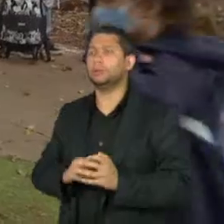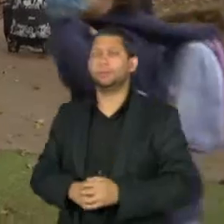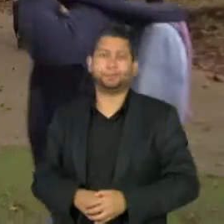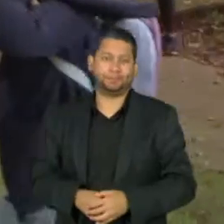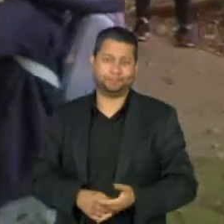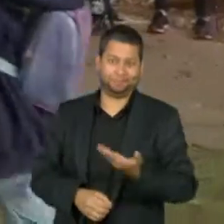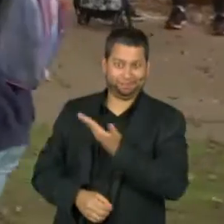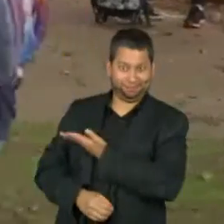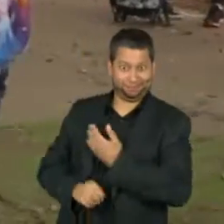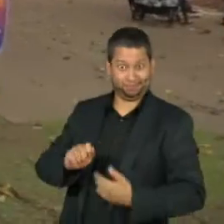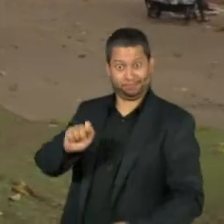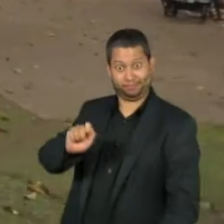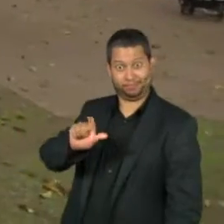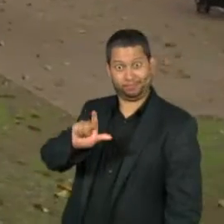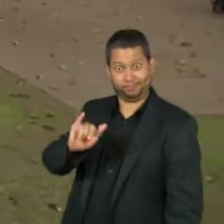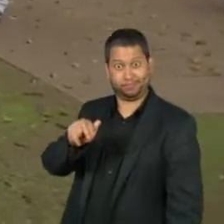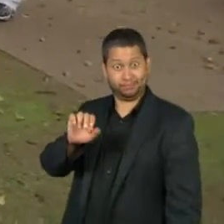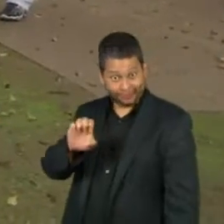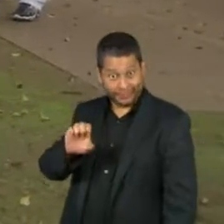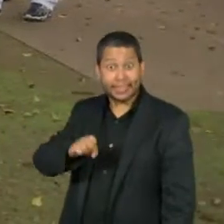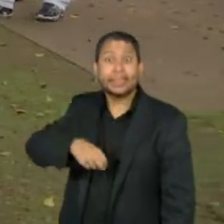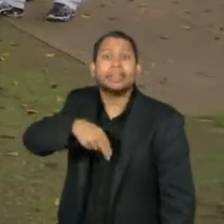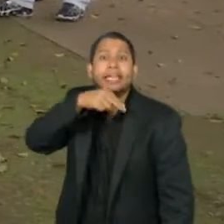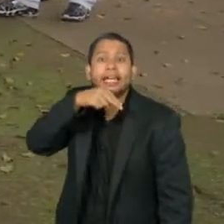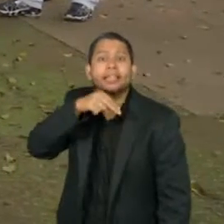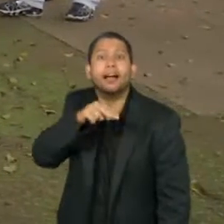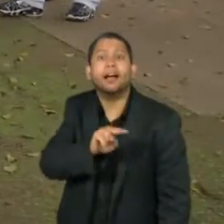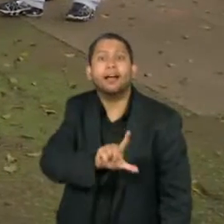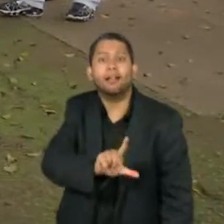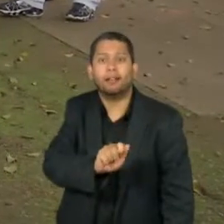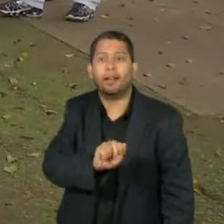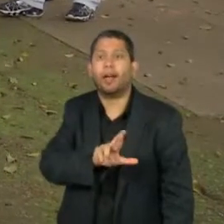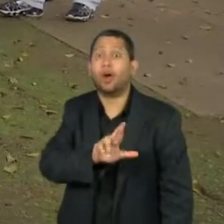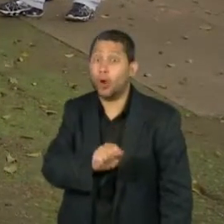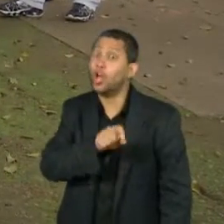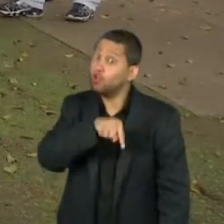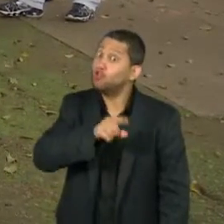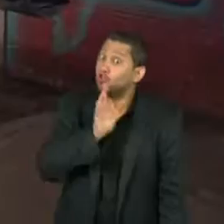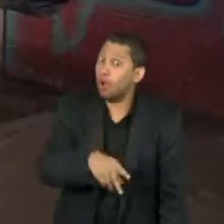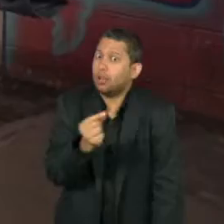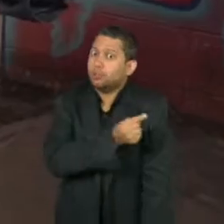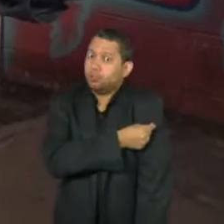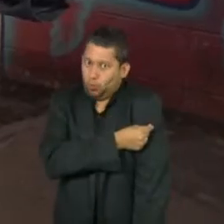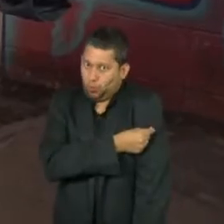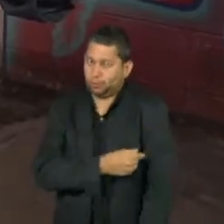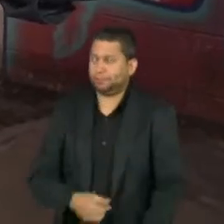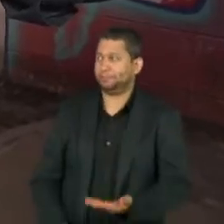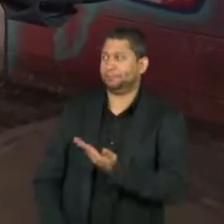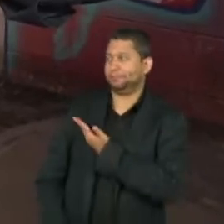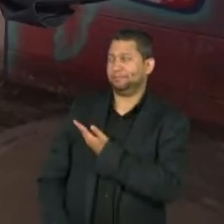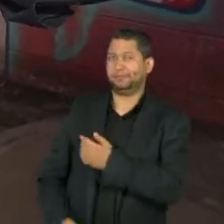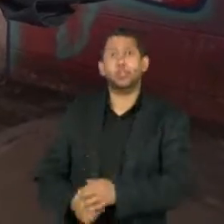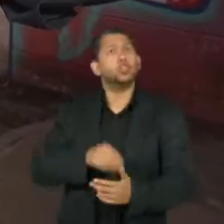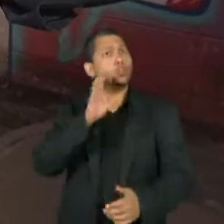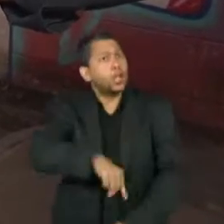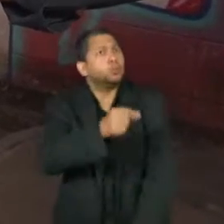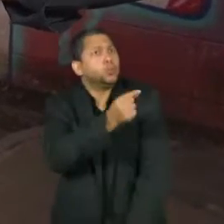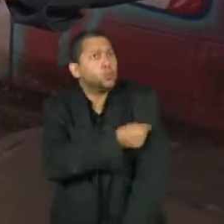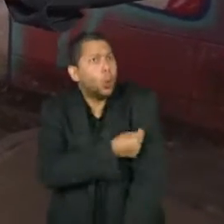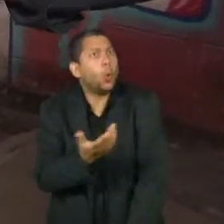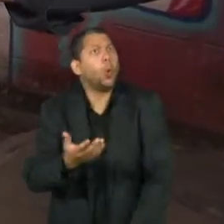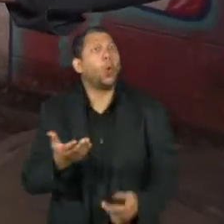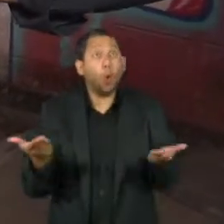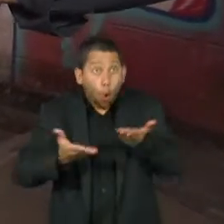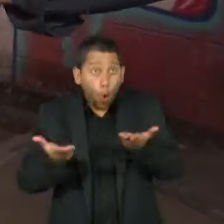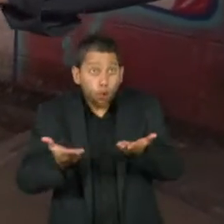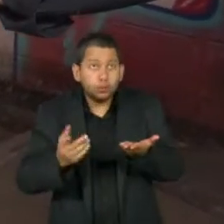trouxe a neta Laura, de 6 anos, já vacinada com a primeira dose contra a Covid-19. Já vacinou, hoje toma a